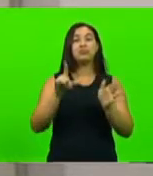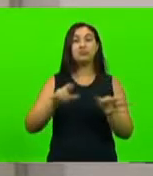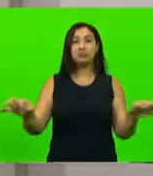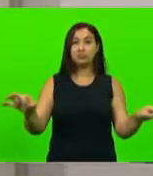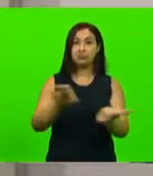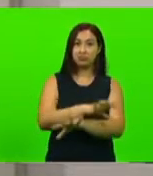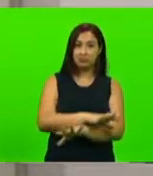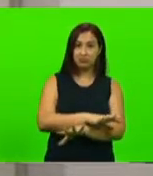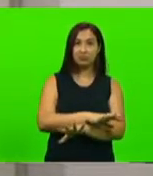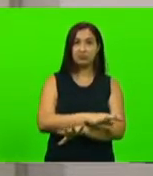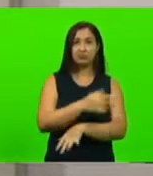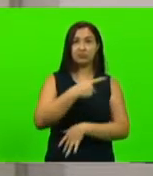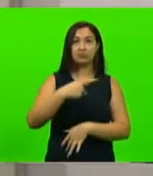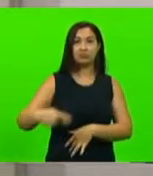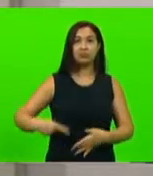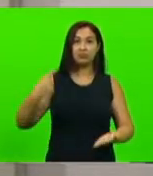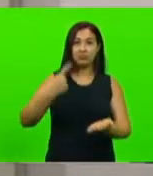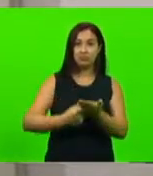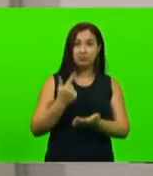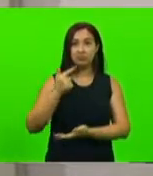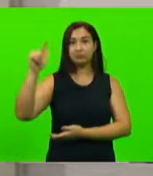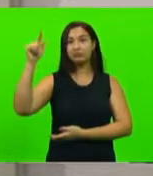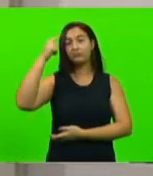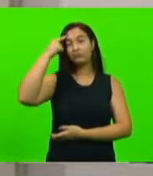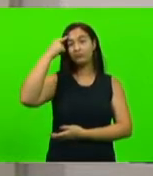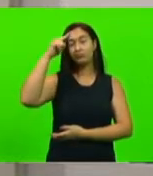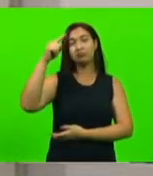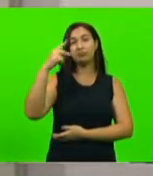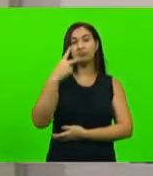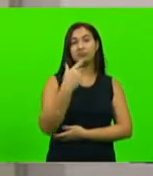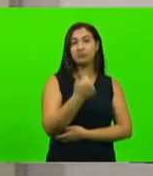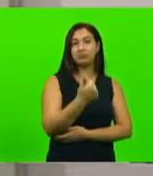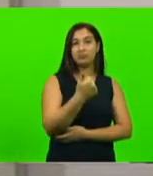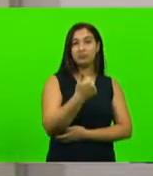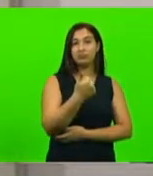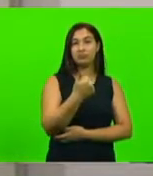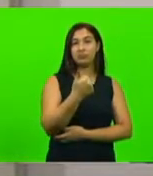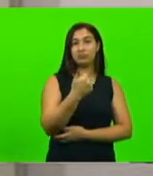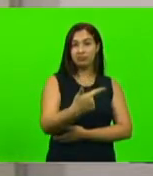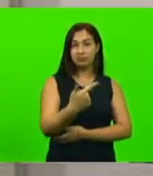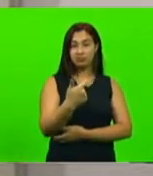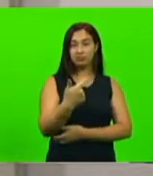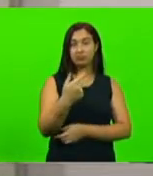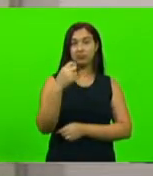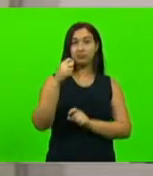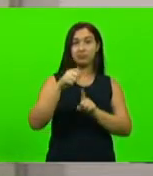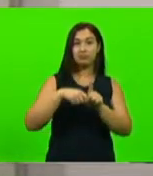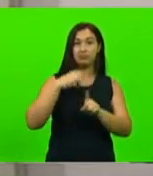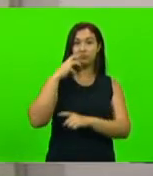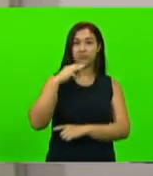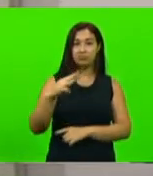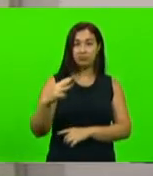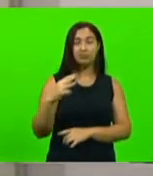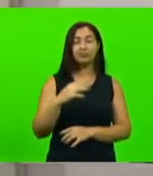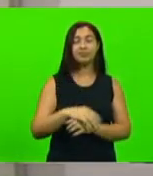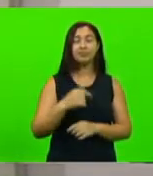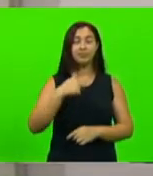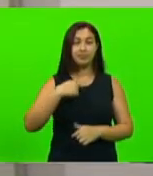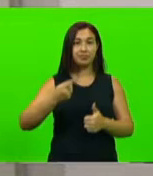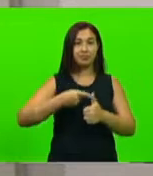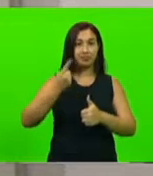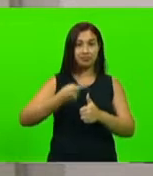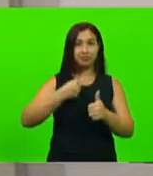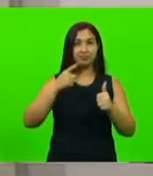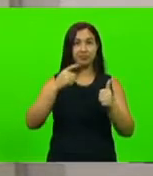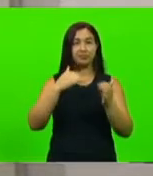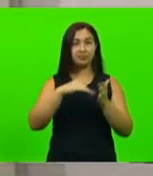o senhor presidente convocou outra ordinária para o dia 2 de março, no horário regimental. Para constar, eu, primeiro